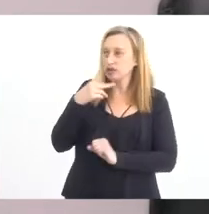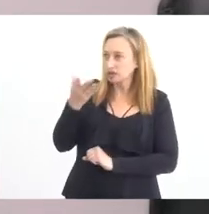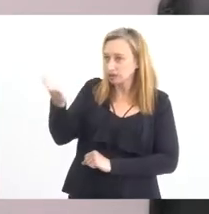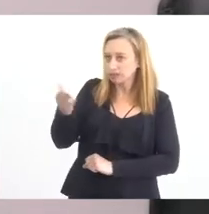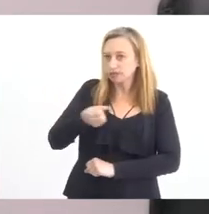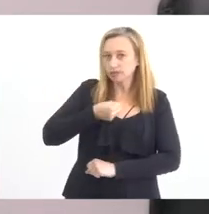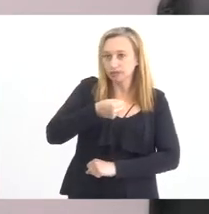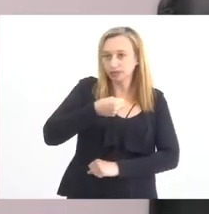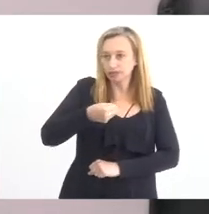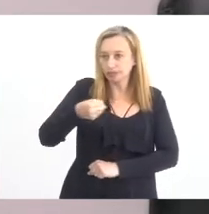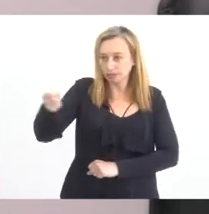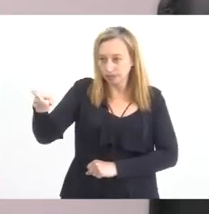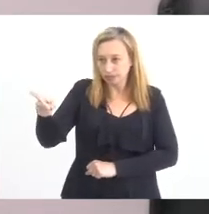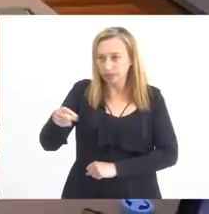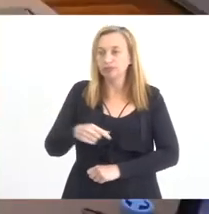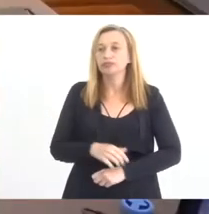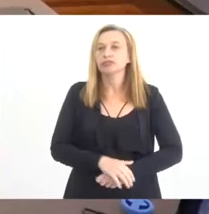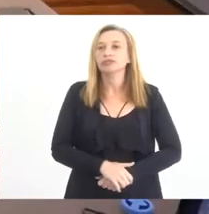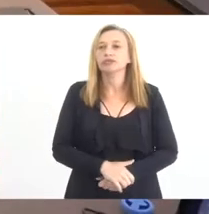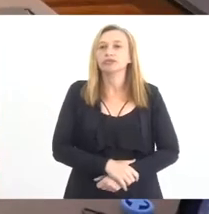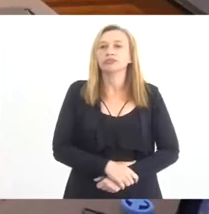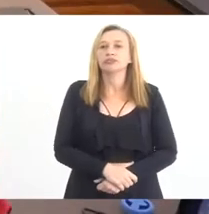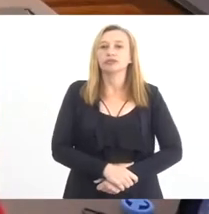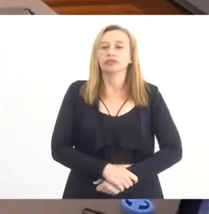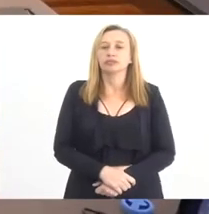ali, a mesa verde.